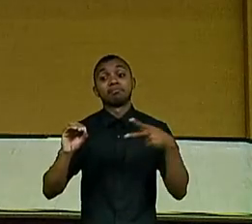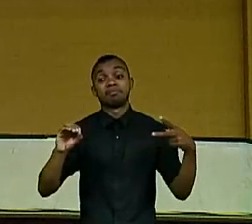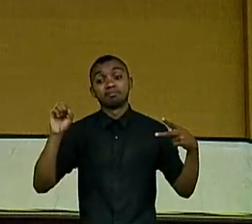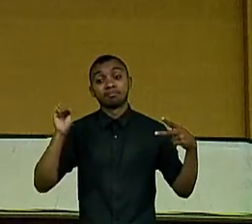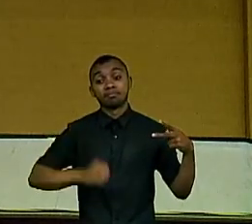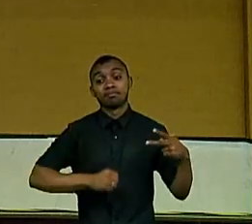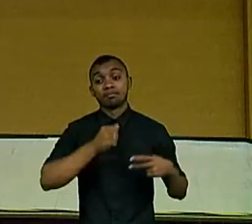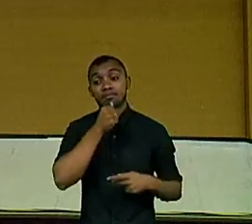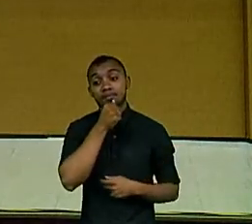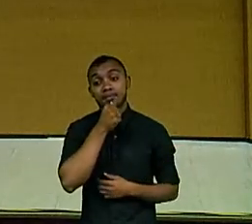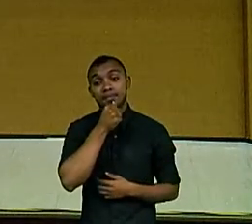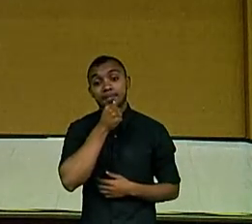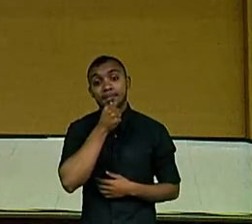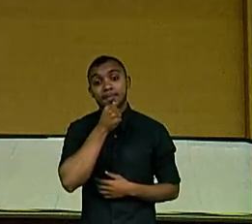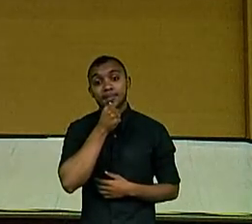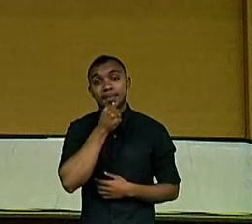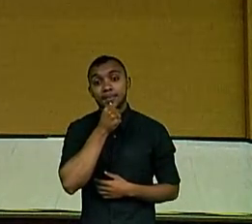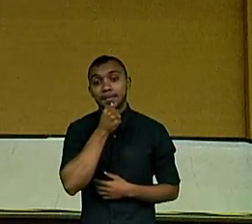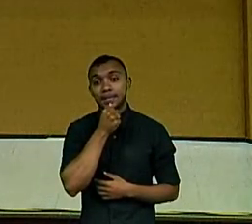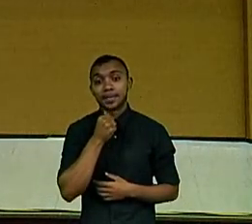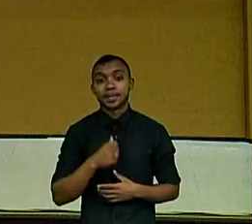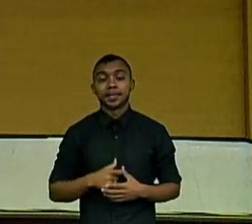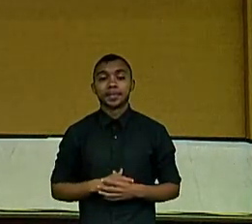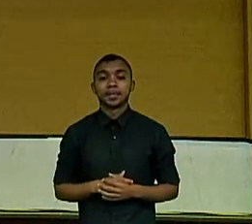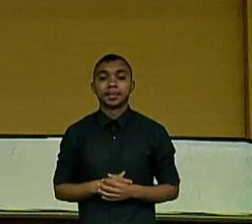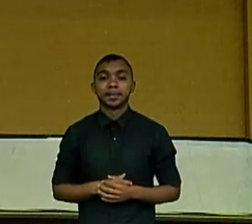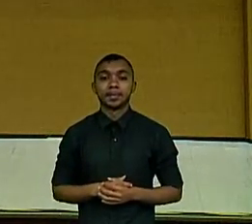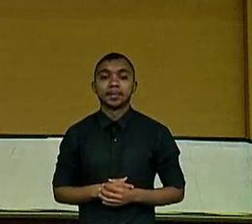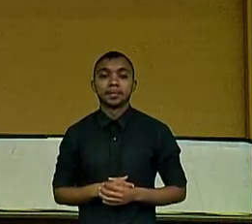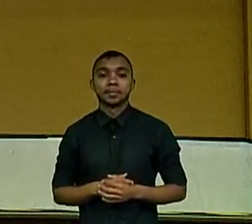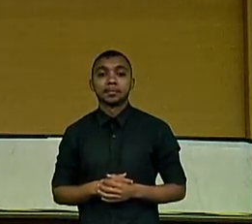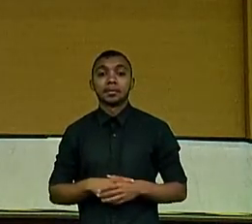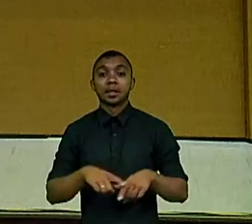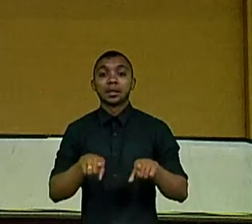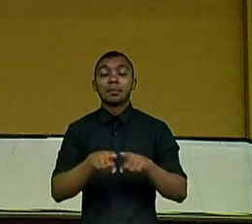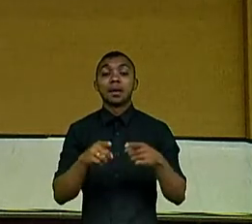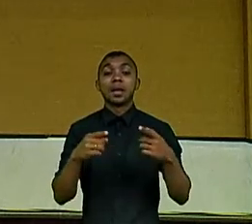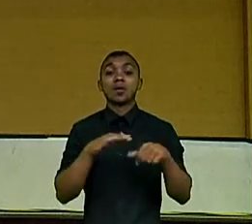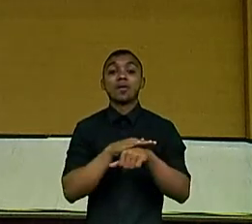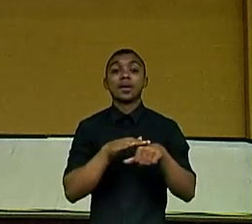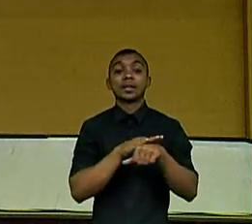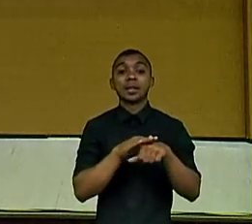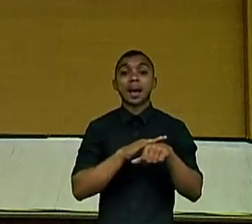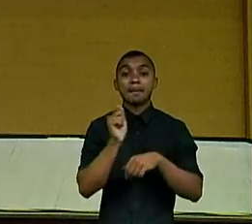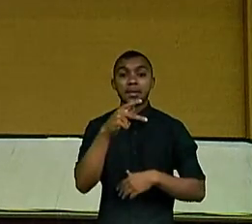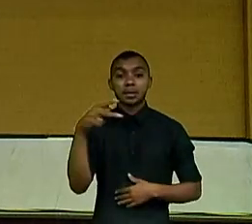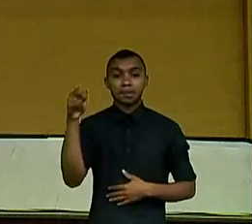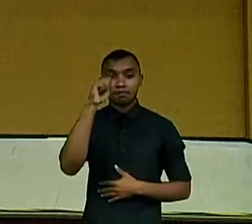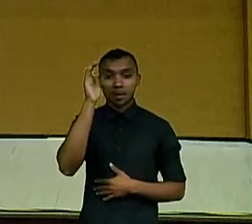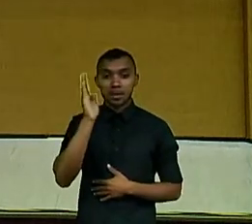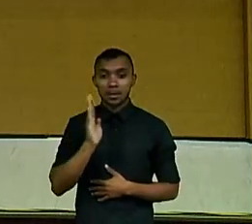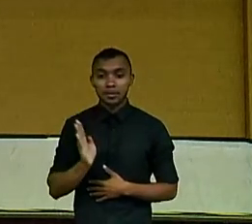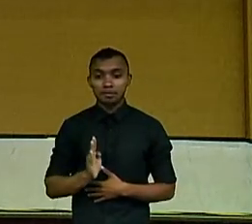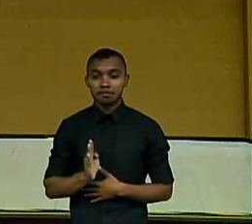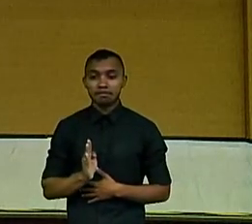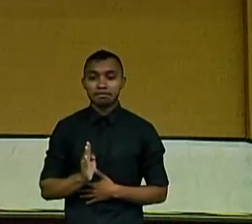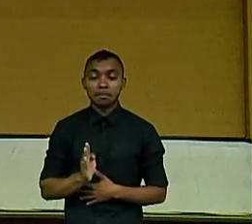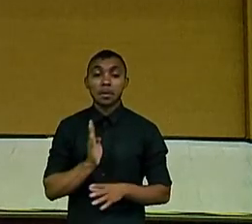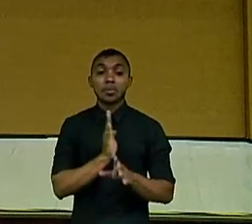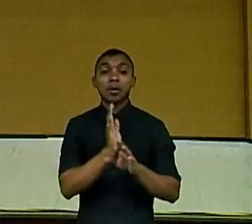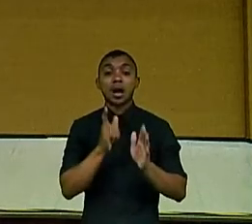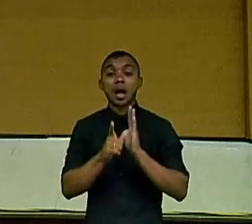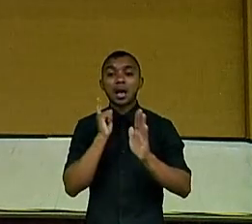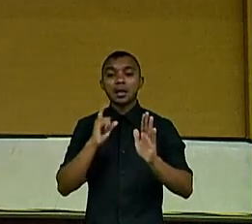Engraçado que a gente vai falar de um presidente do Brasil nesse período de redemocratização que ele teve uma trajetória